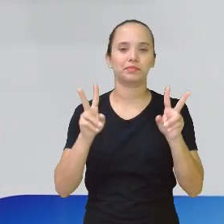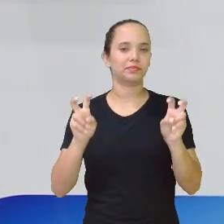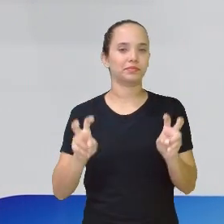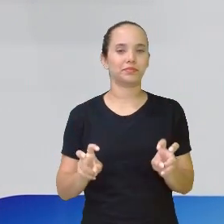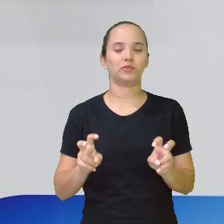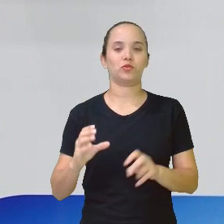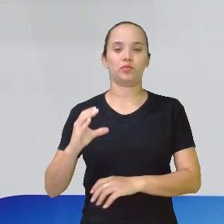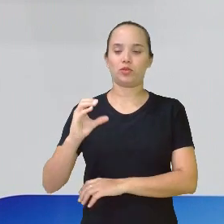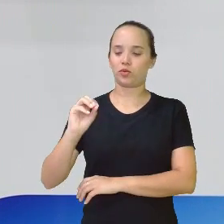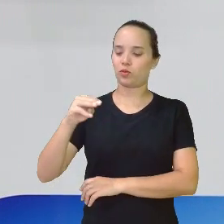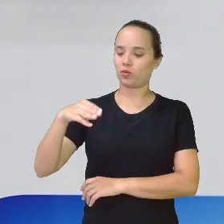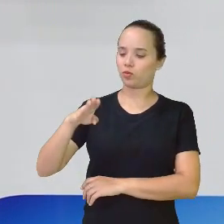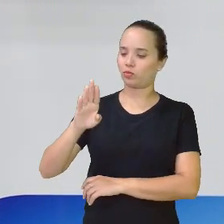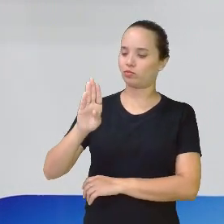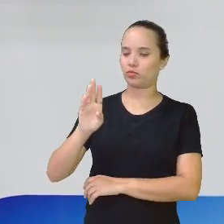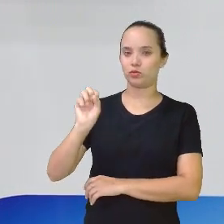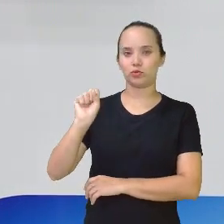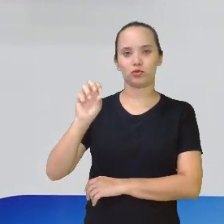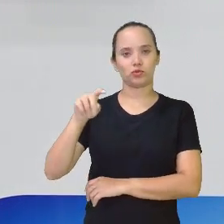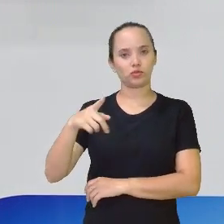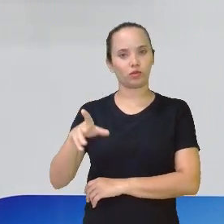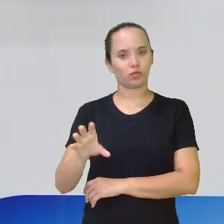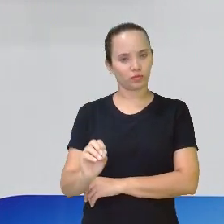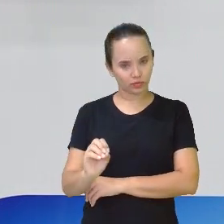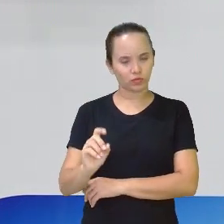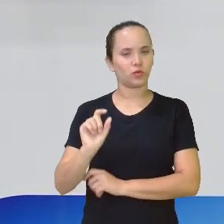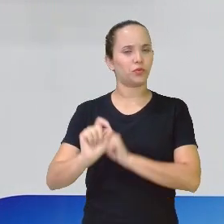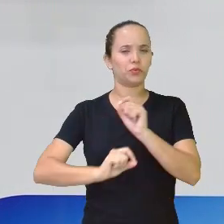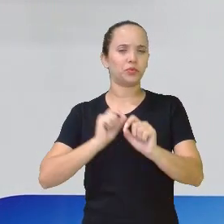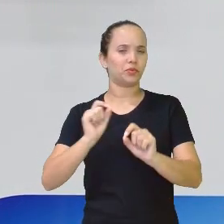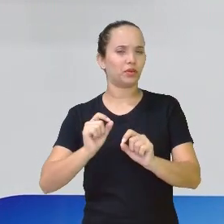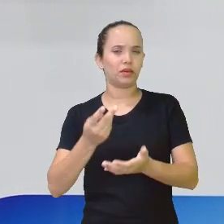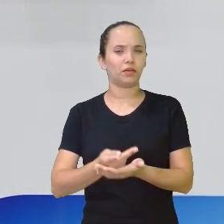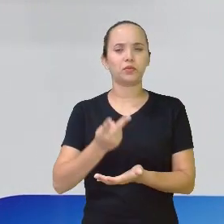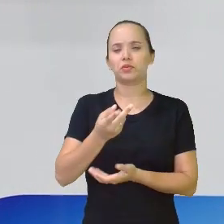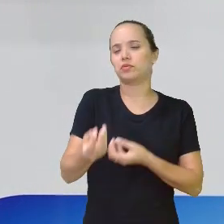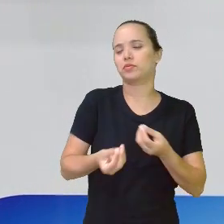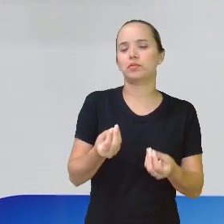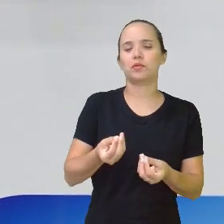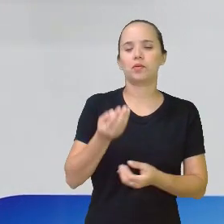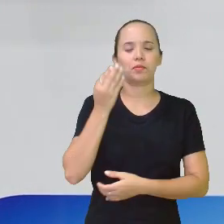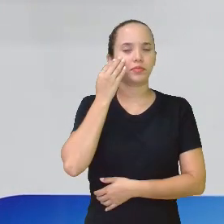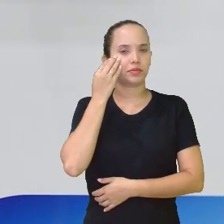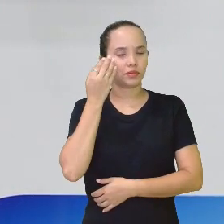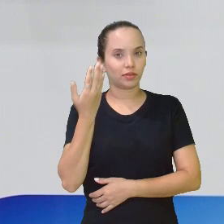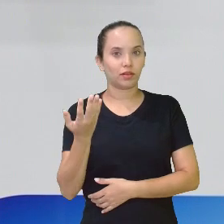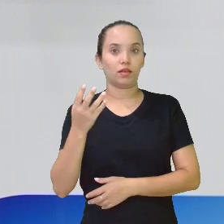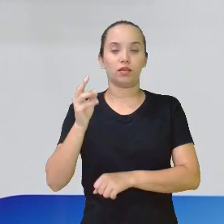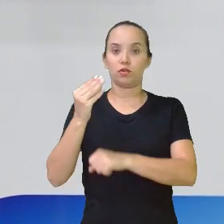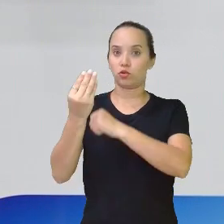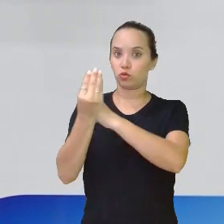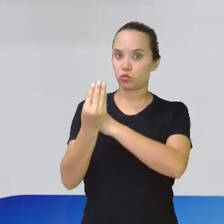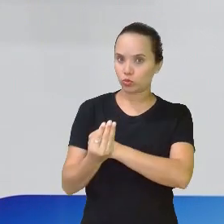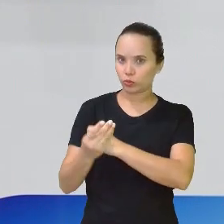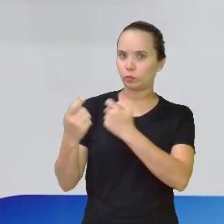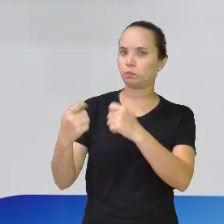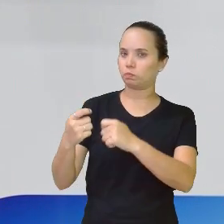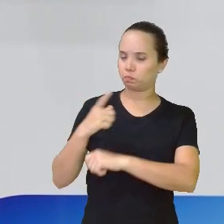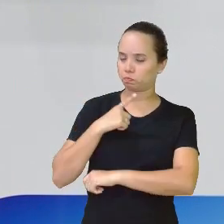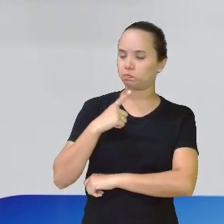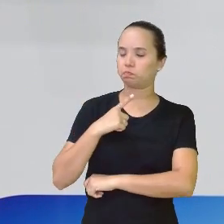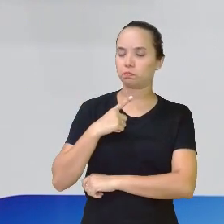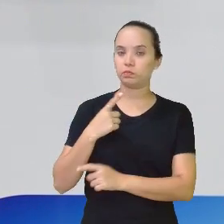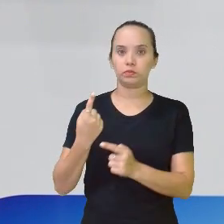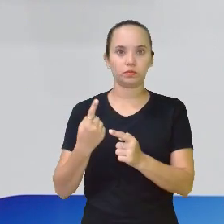a combustão, processo de combustão, o que é, como acontece, os cuidados que nós precisamos ter também,